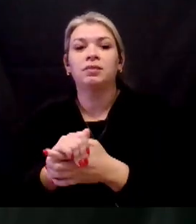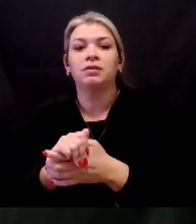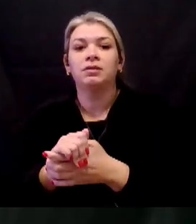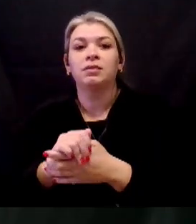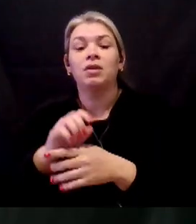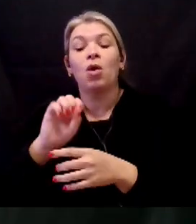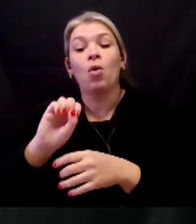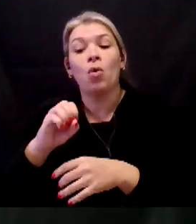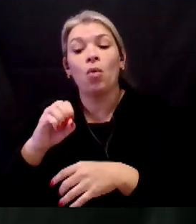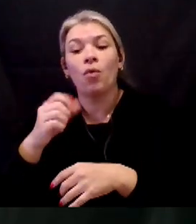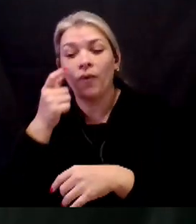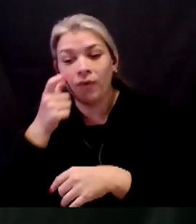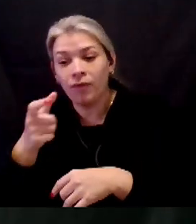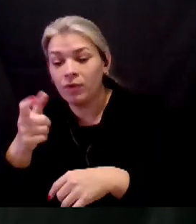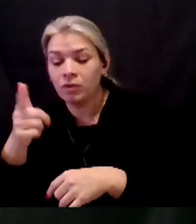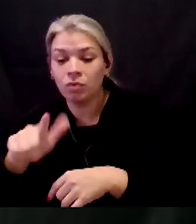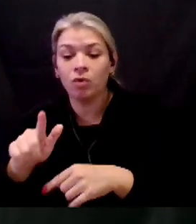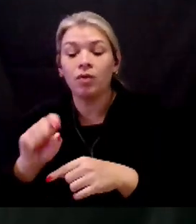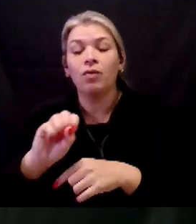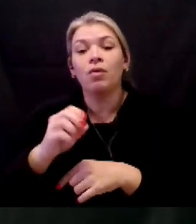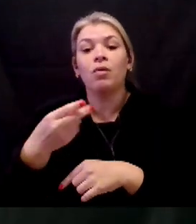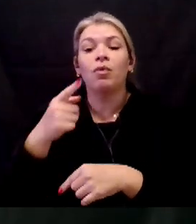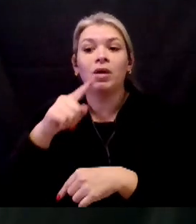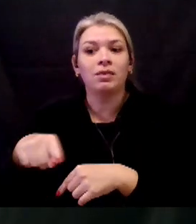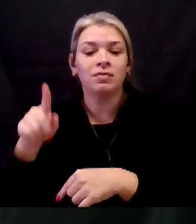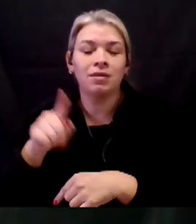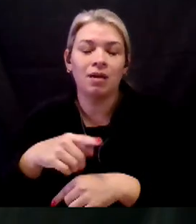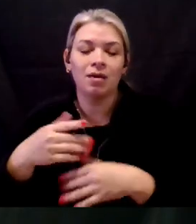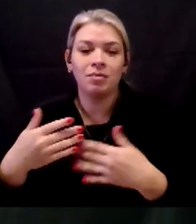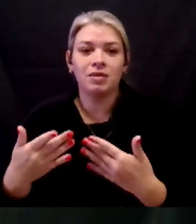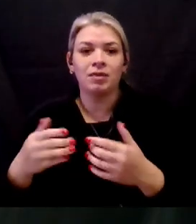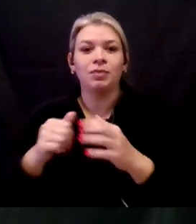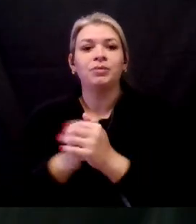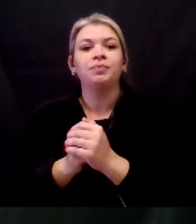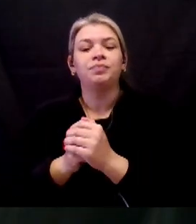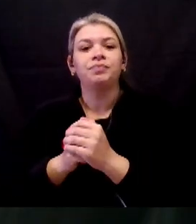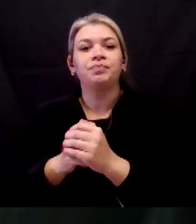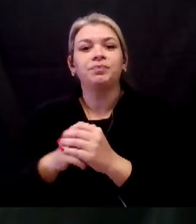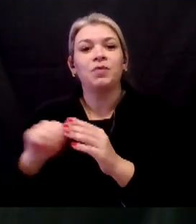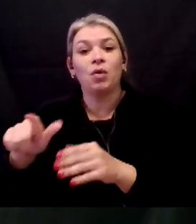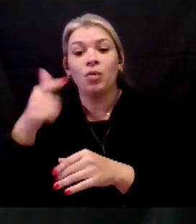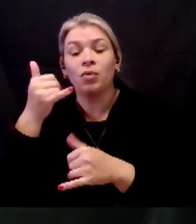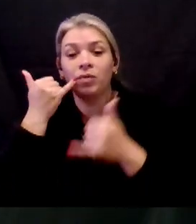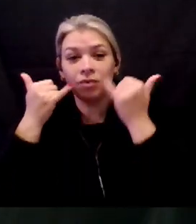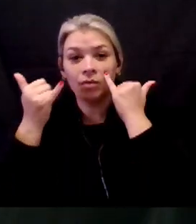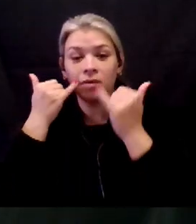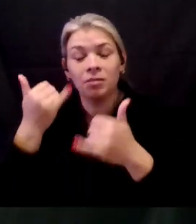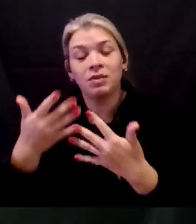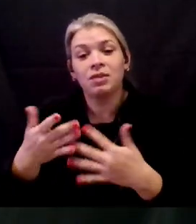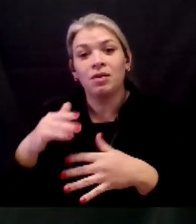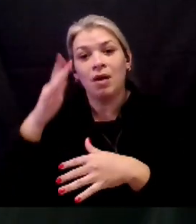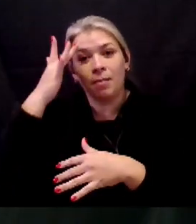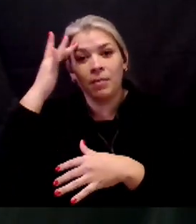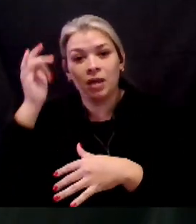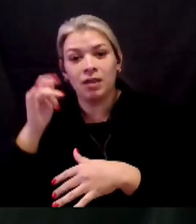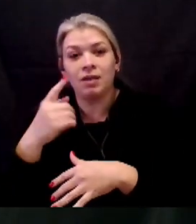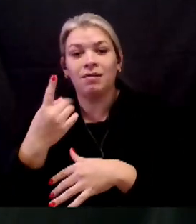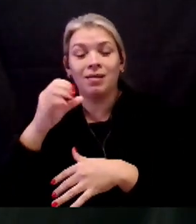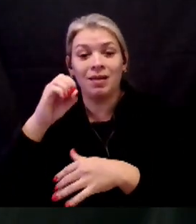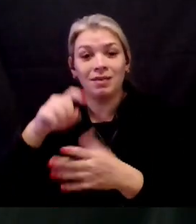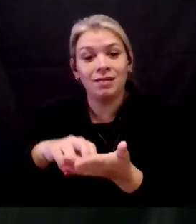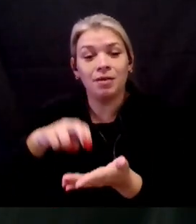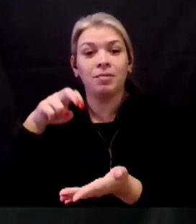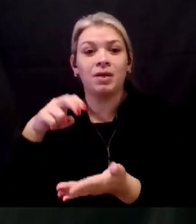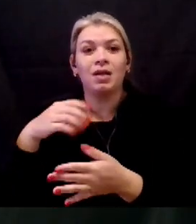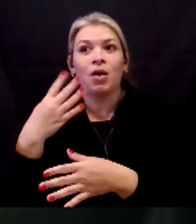cancelamento. Mais uma informação chegando, o Parlamento da Região Metropolitana de Campinas realiza amanhã, sexta-feira, às 10 da manhã, a quarta reunião